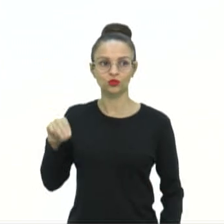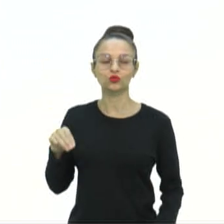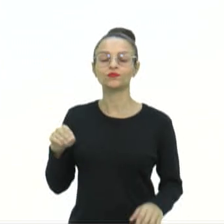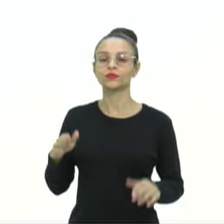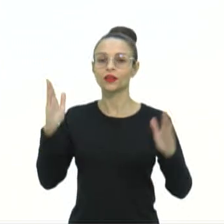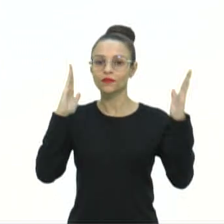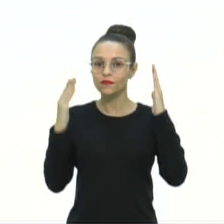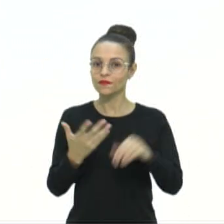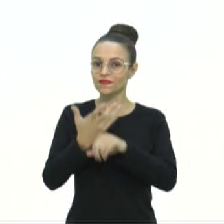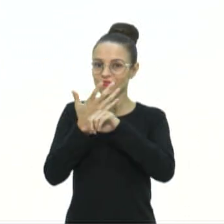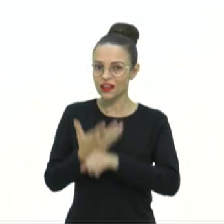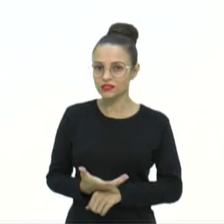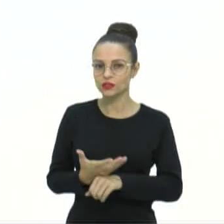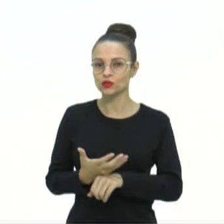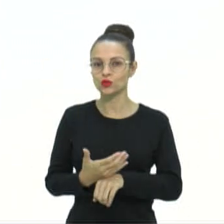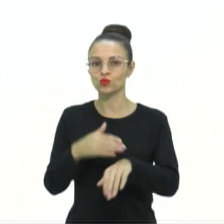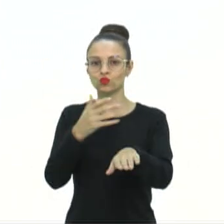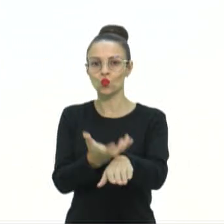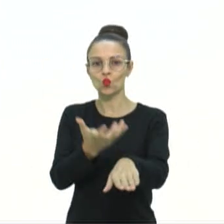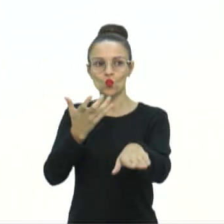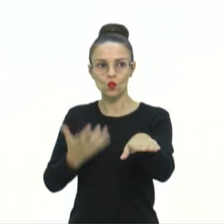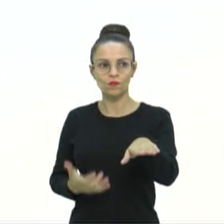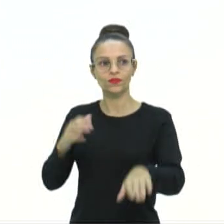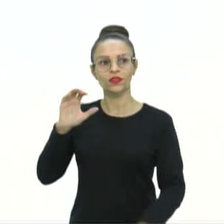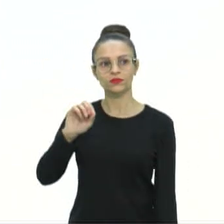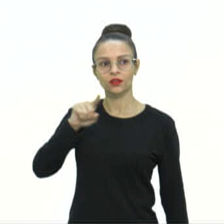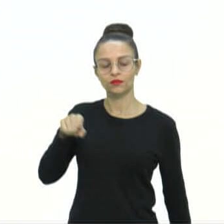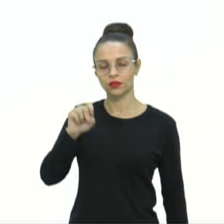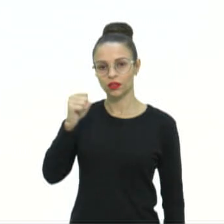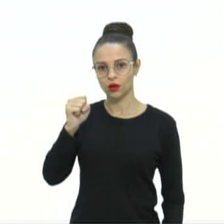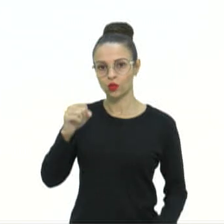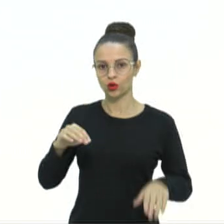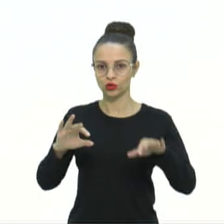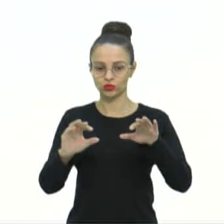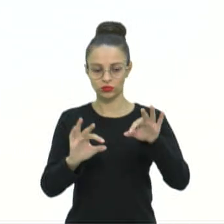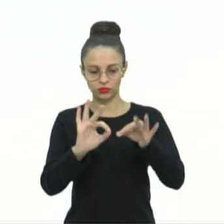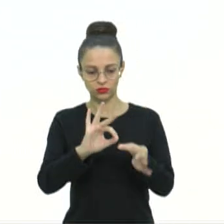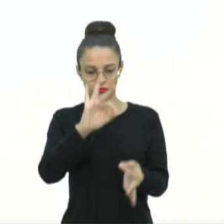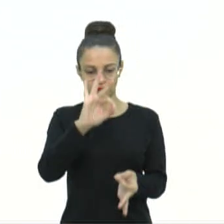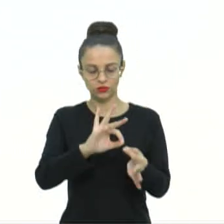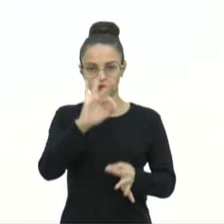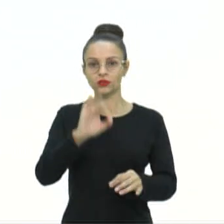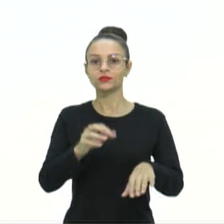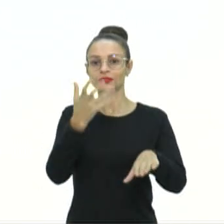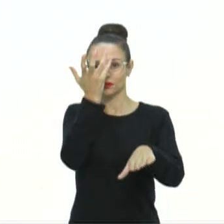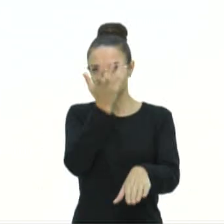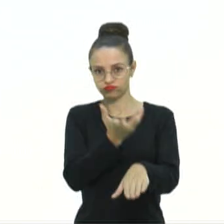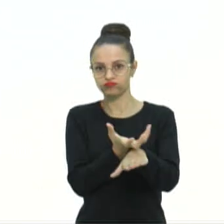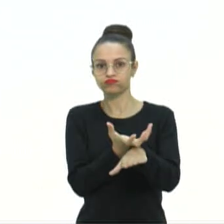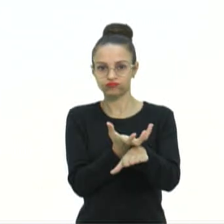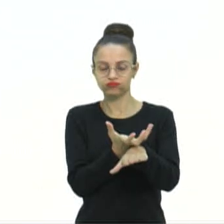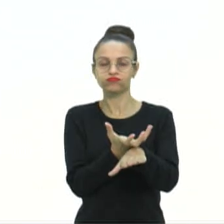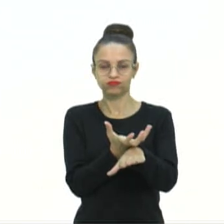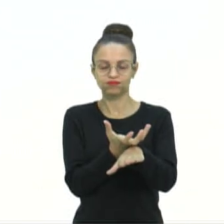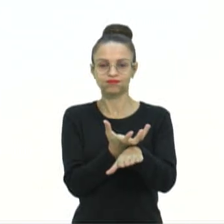caminhão fica com 0,8 metros acima do chão. Quando carregado, com